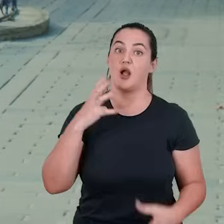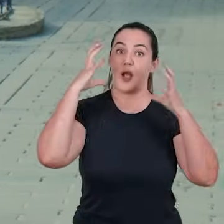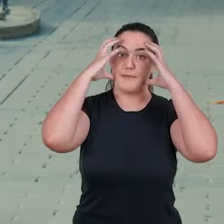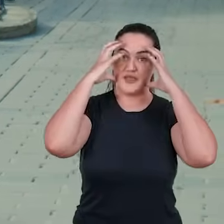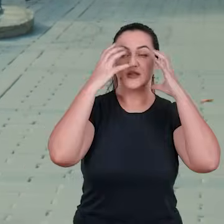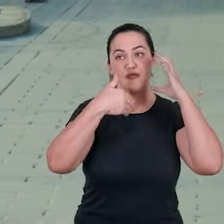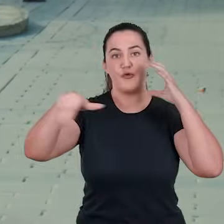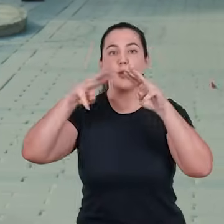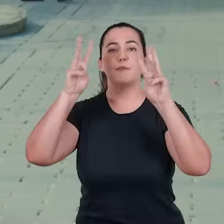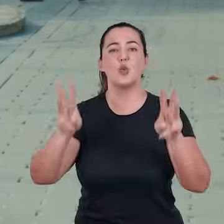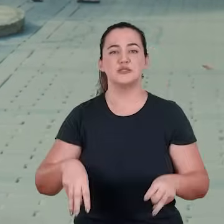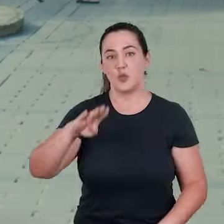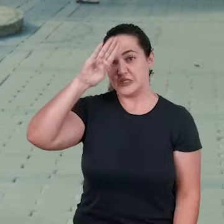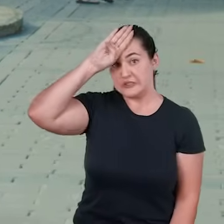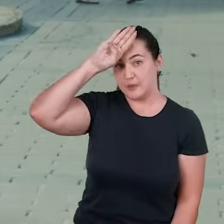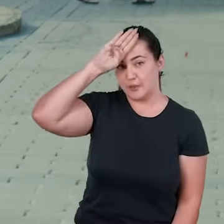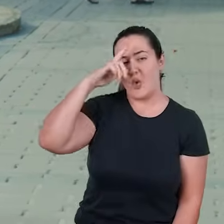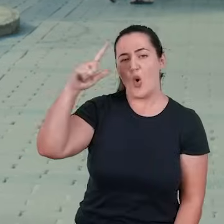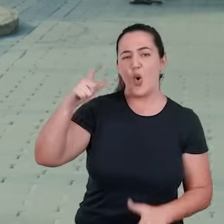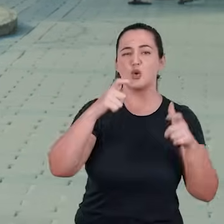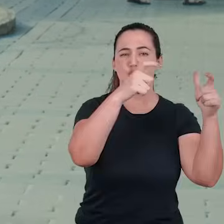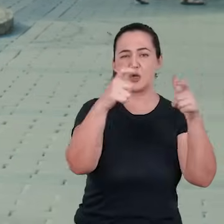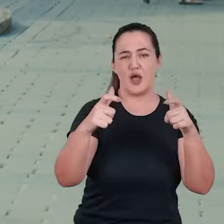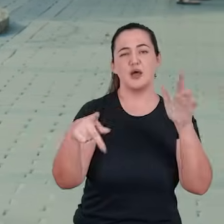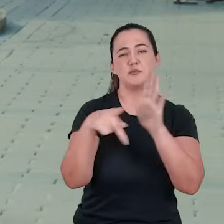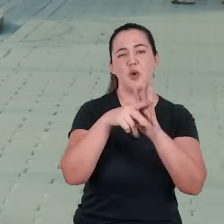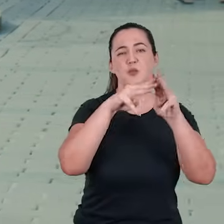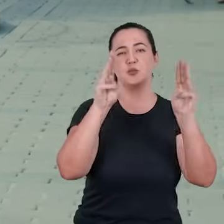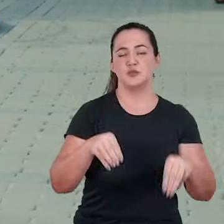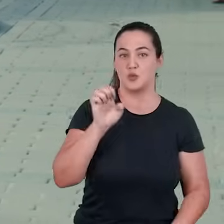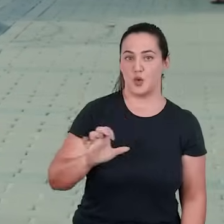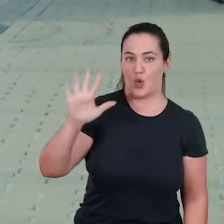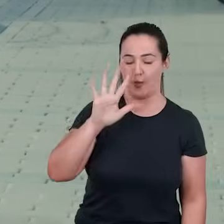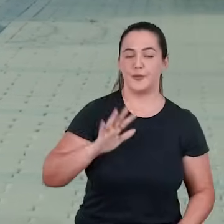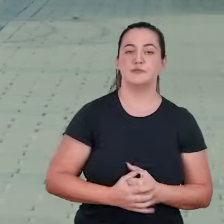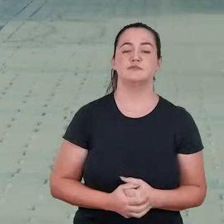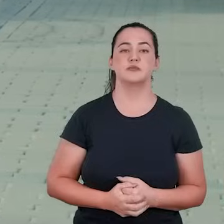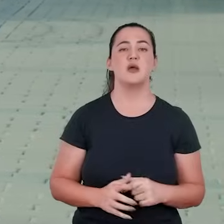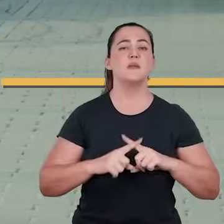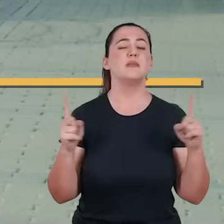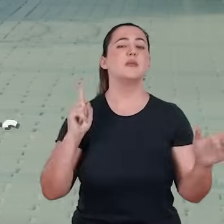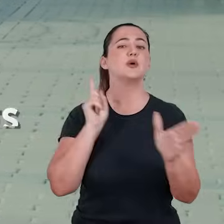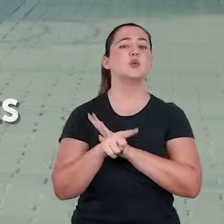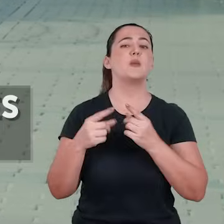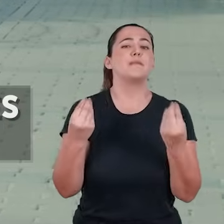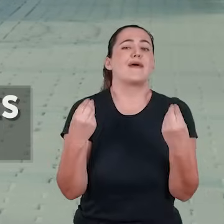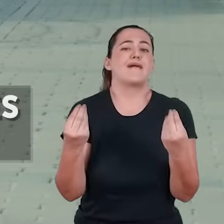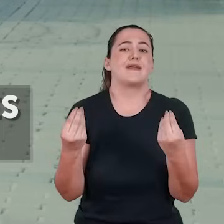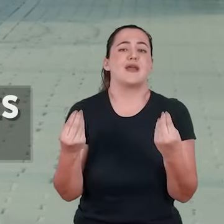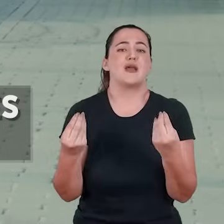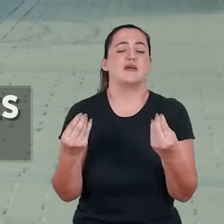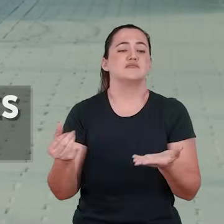e estão também em outros museus da Europa. Agora, por que esse monumento foi trazido para cá? Qual a